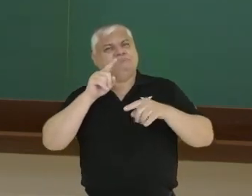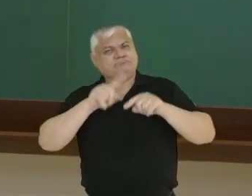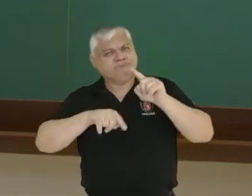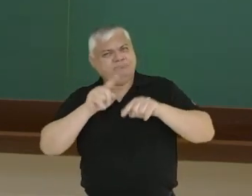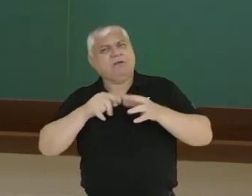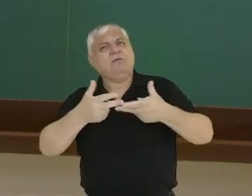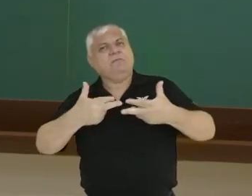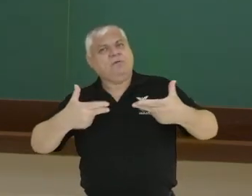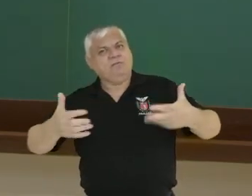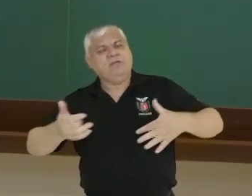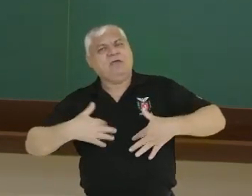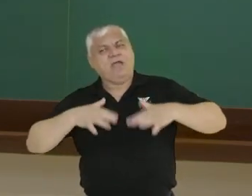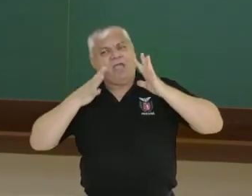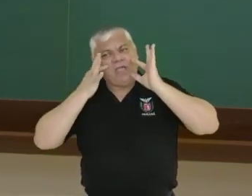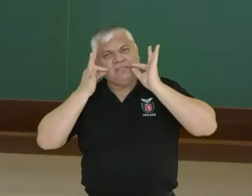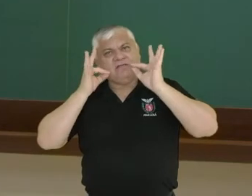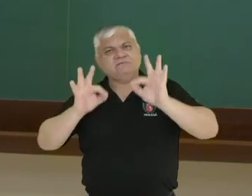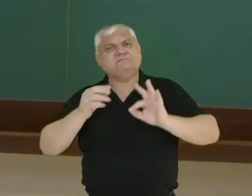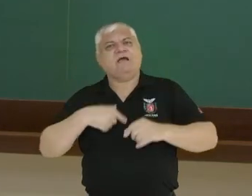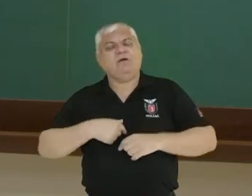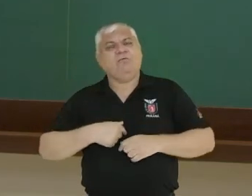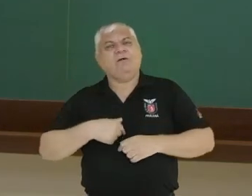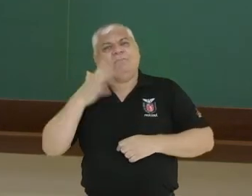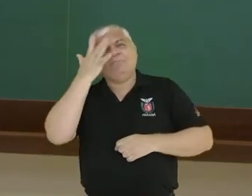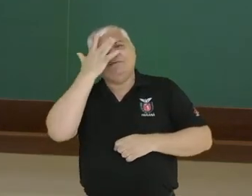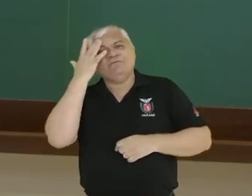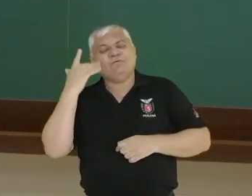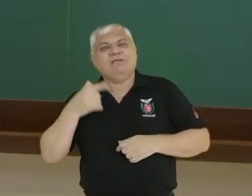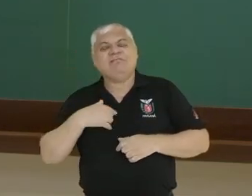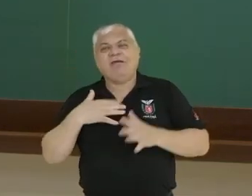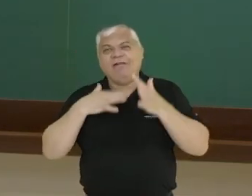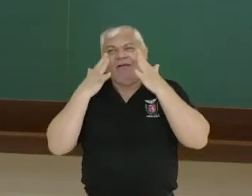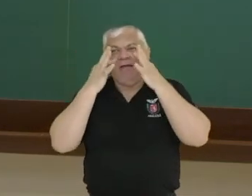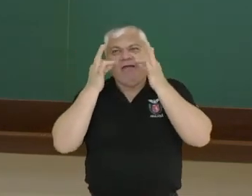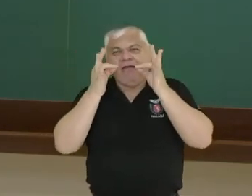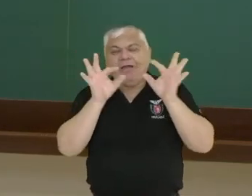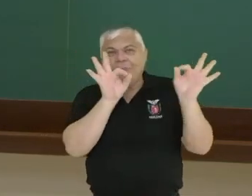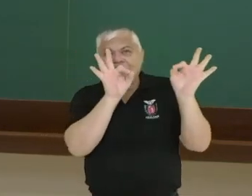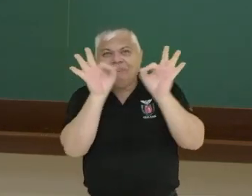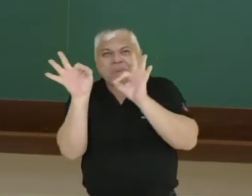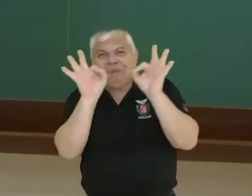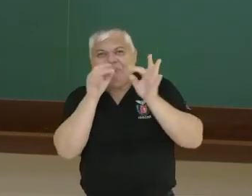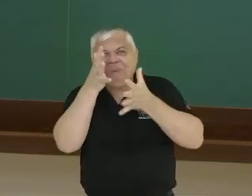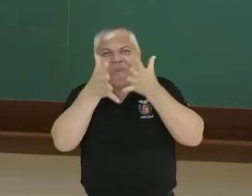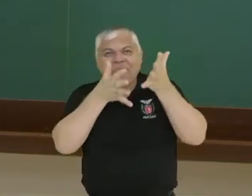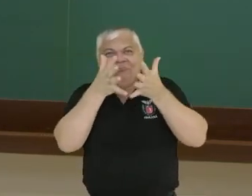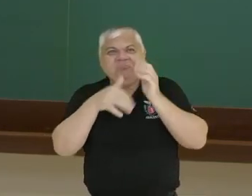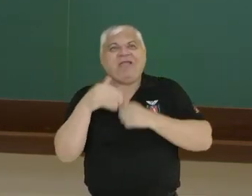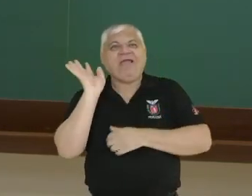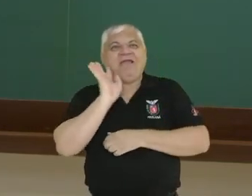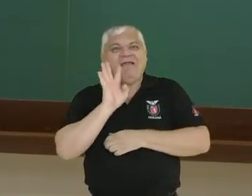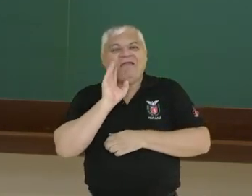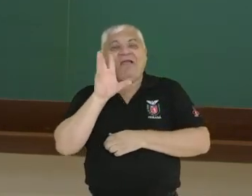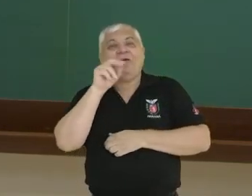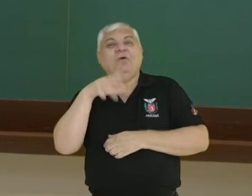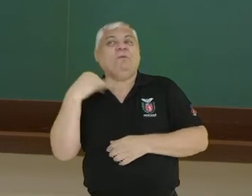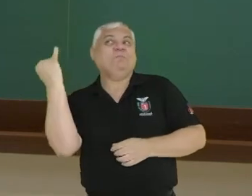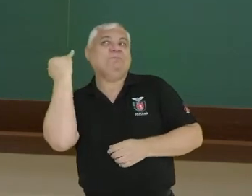capturar a atenção, então, de quem está acompanhando aquela leitura, ou principalmente quando está se ouvindo aquela